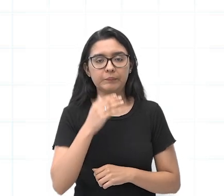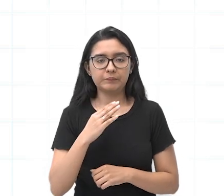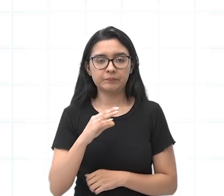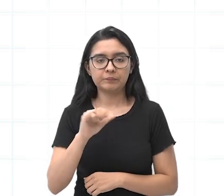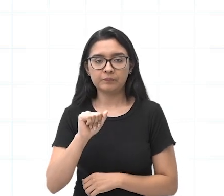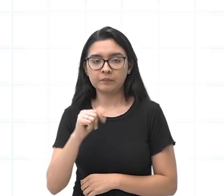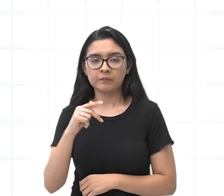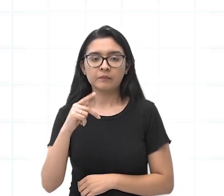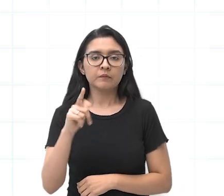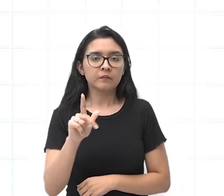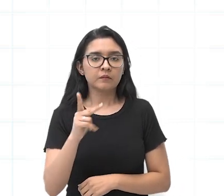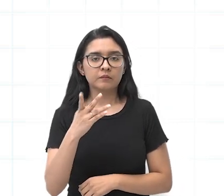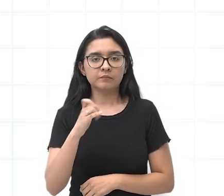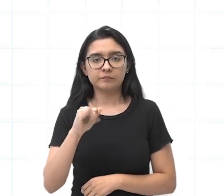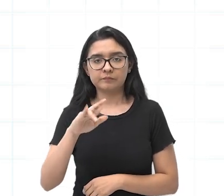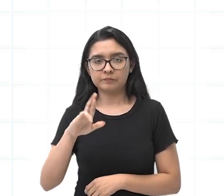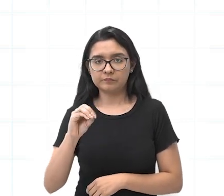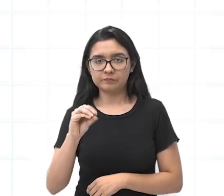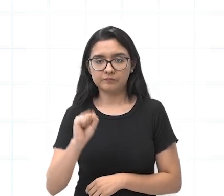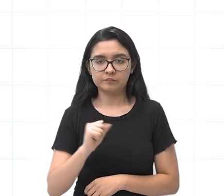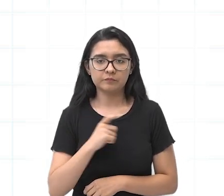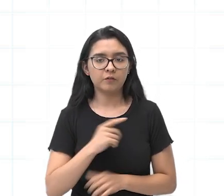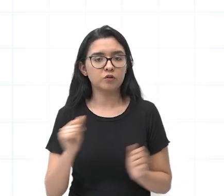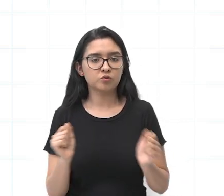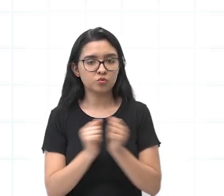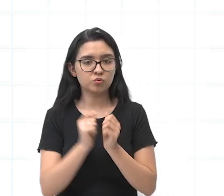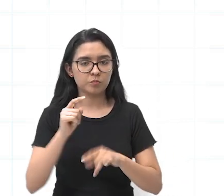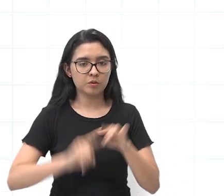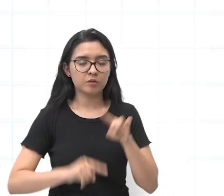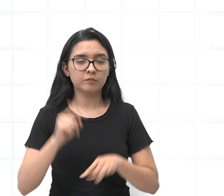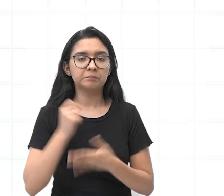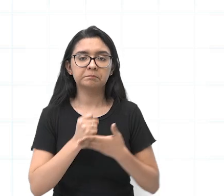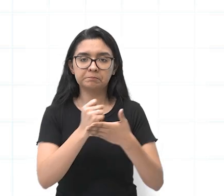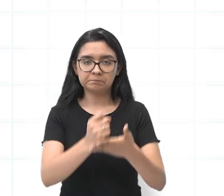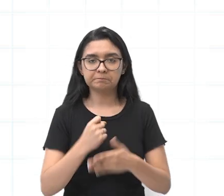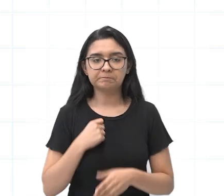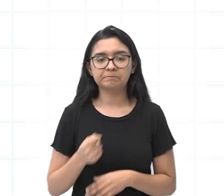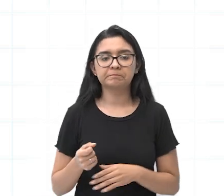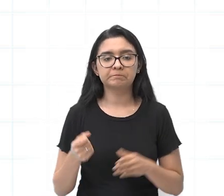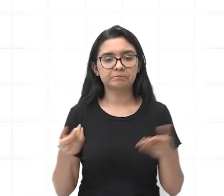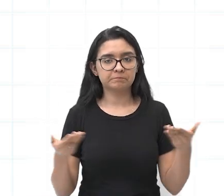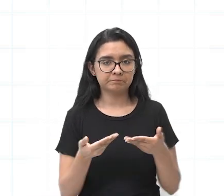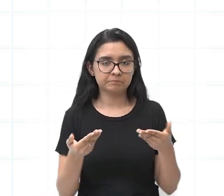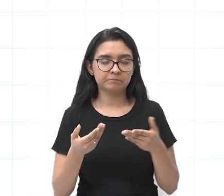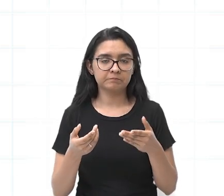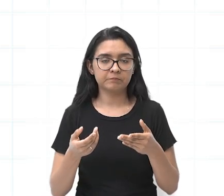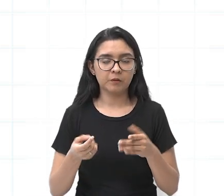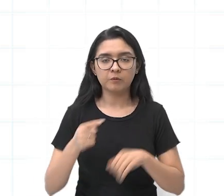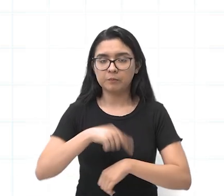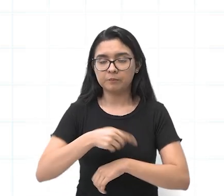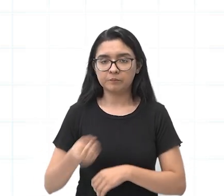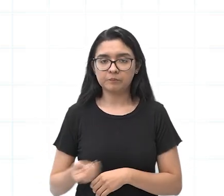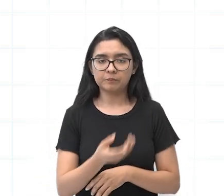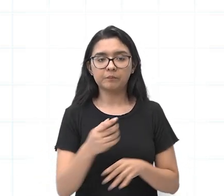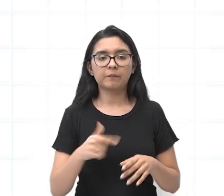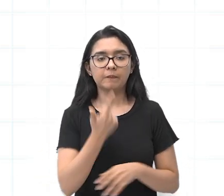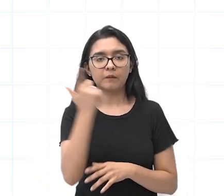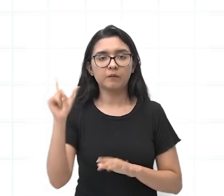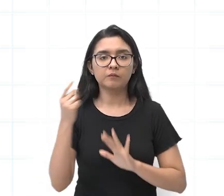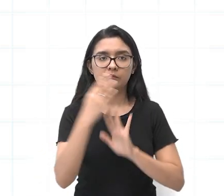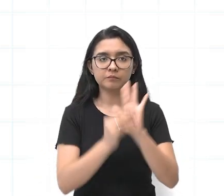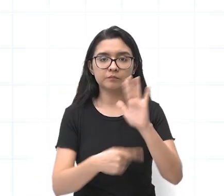calheiros, que são aqueles que vão segurar o instrumento que vai auxiliar nesse lançamento. Outro tópico dessa